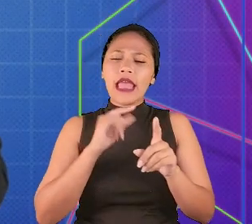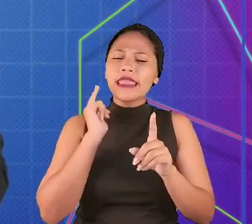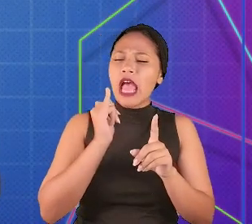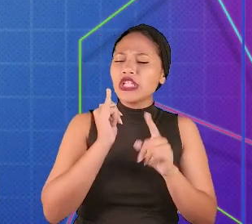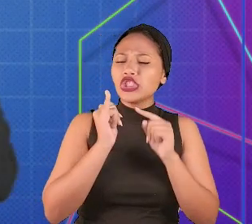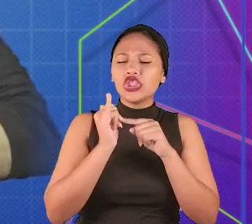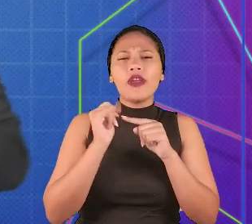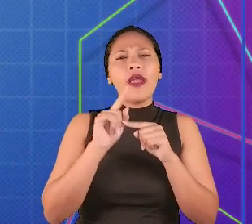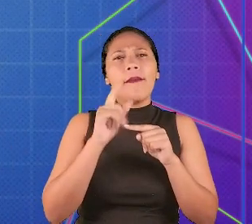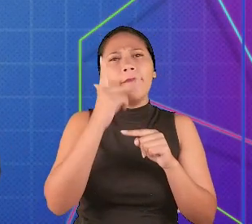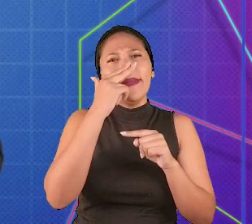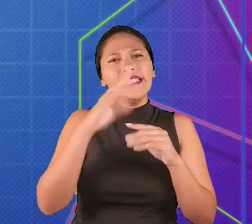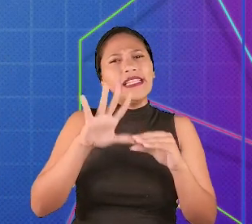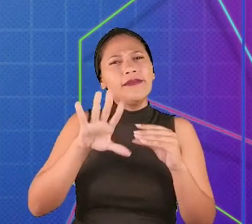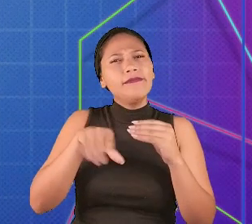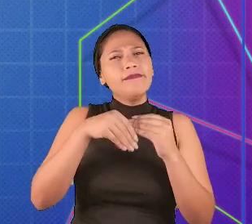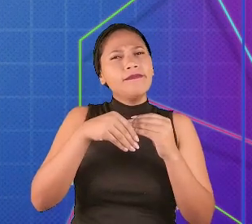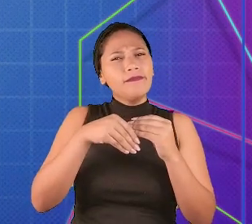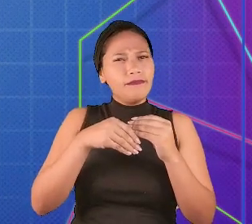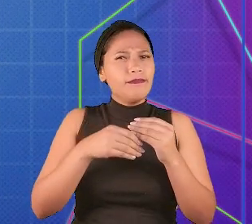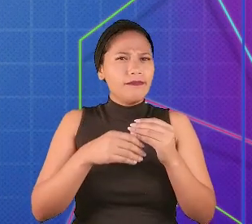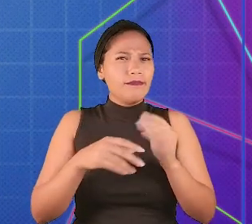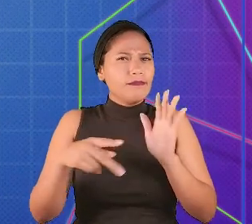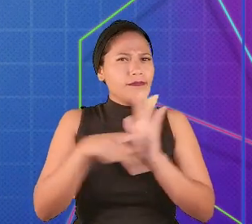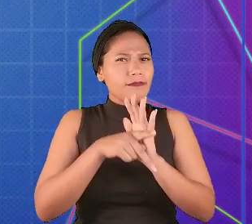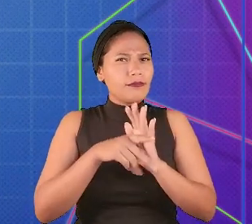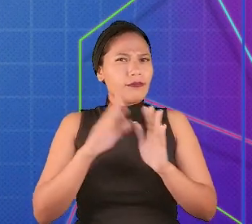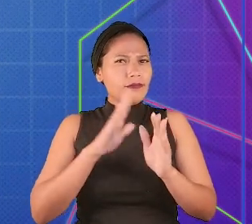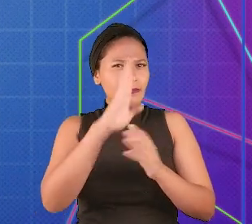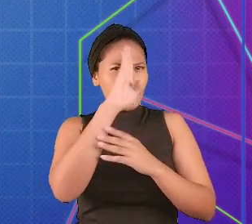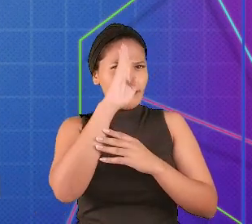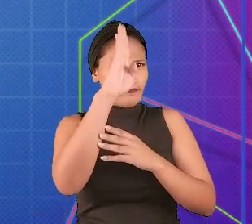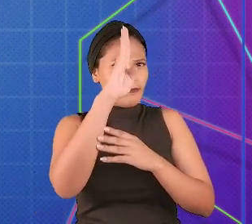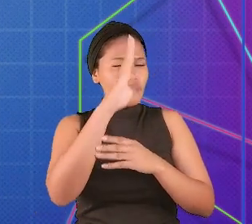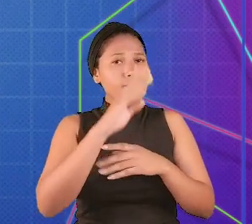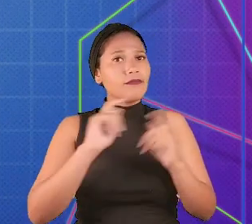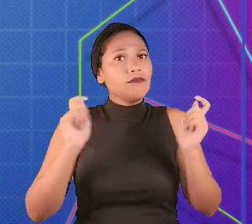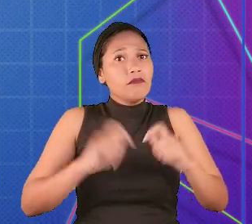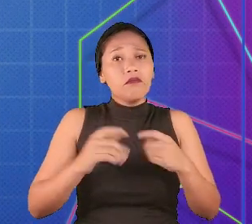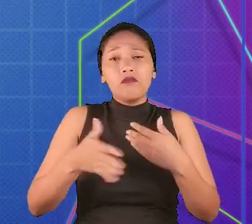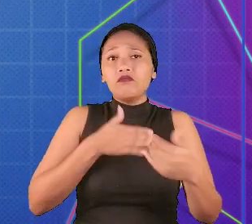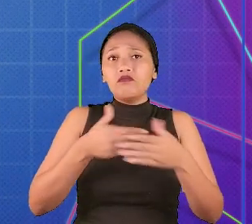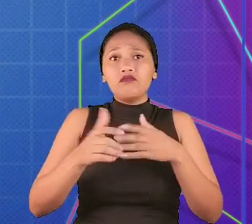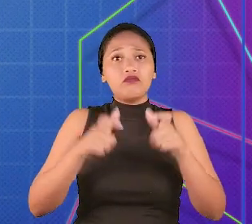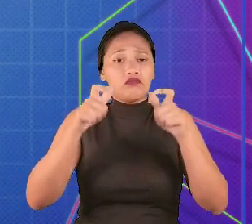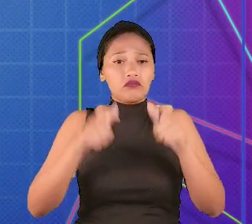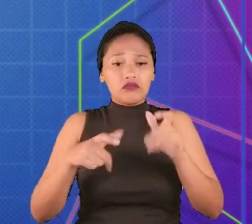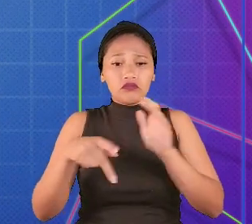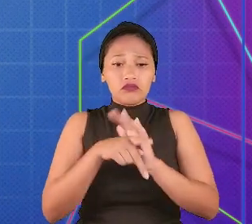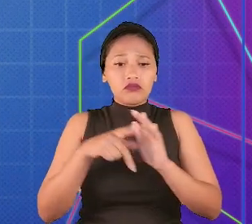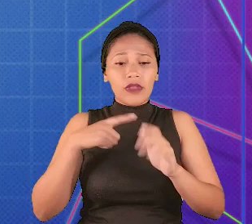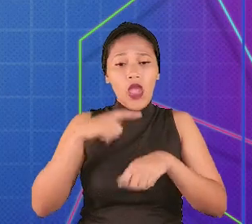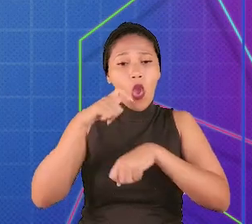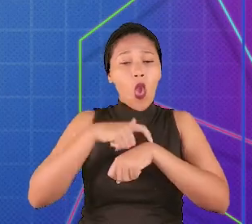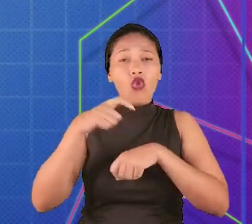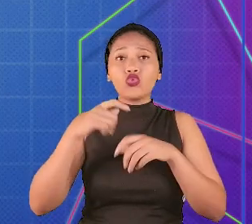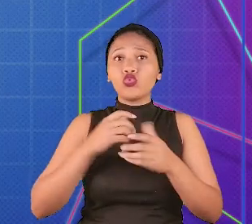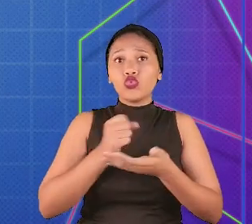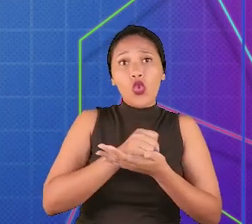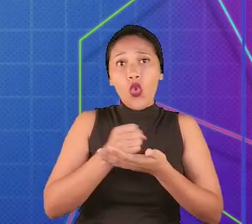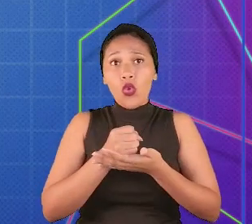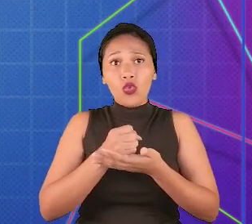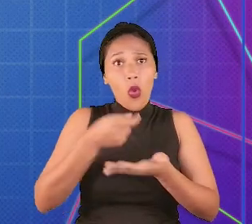como se fosse um material extra, um complemento da história central. Elas podem aparecer em qualquer estágio do jogo e não são